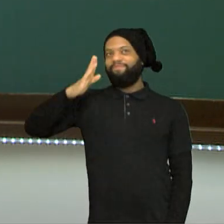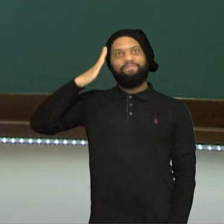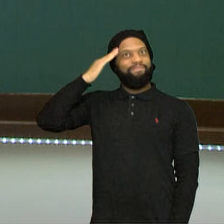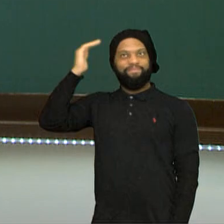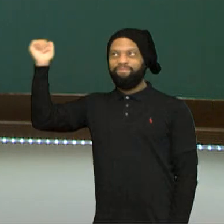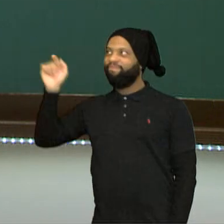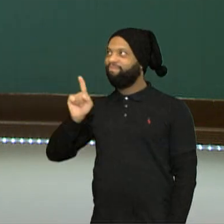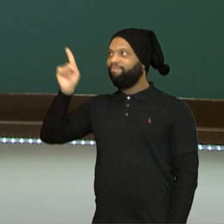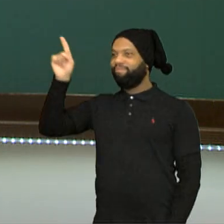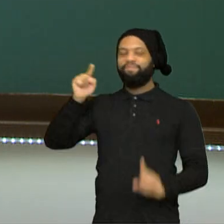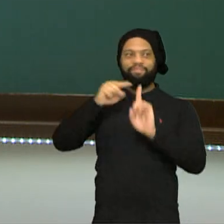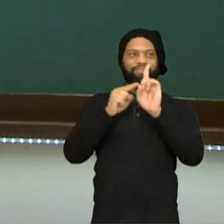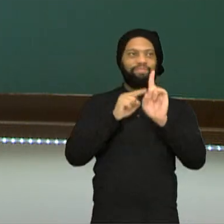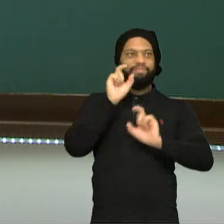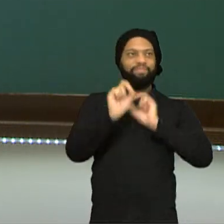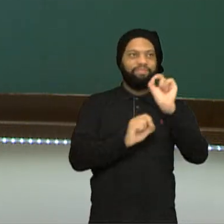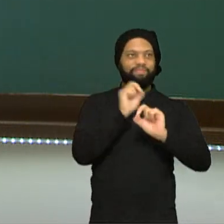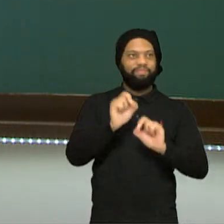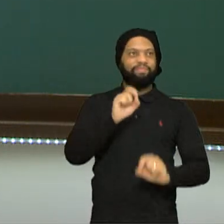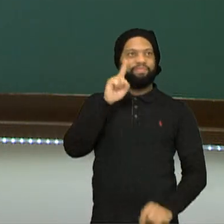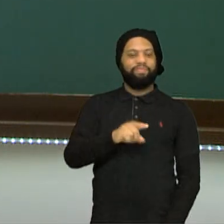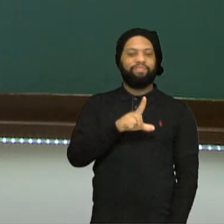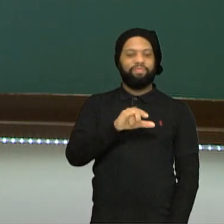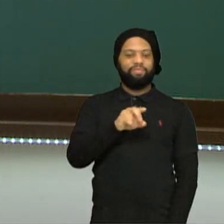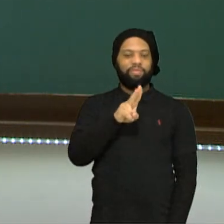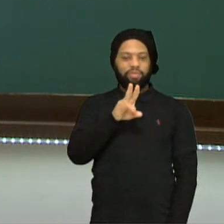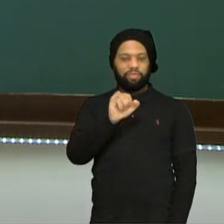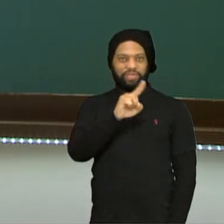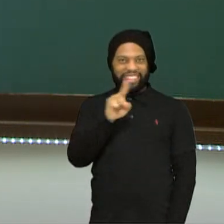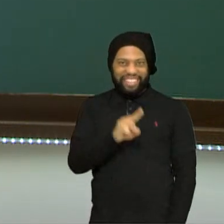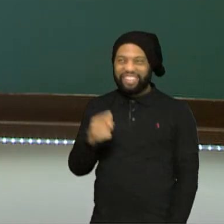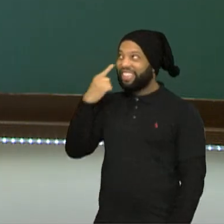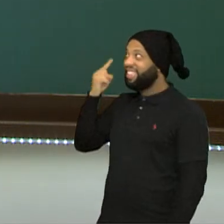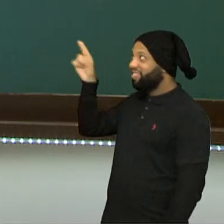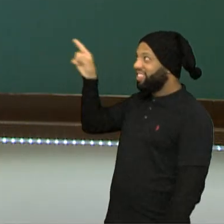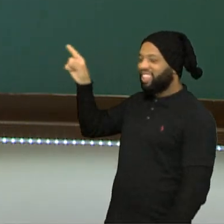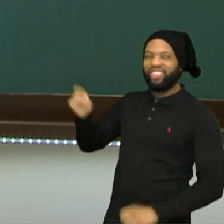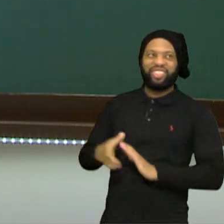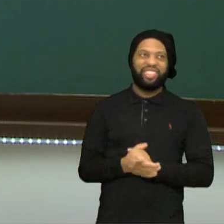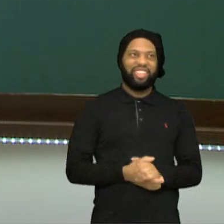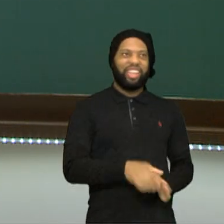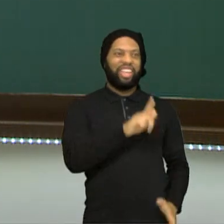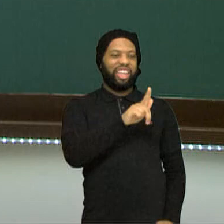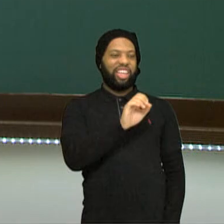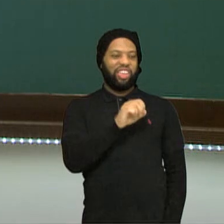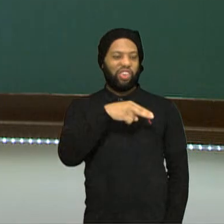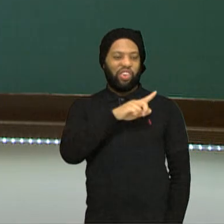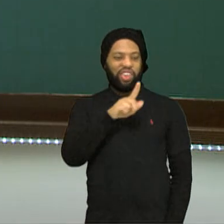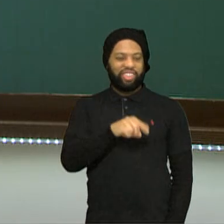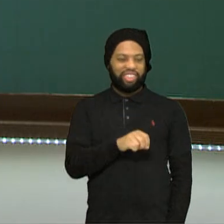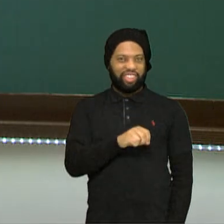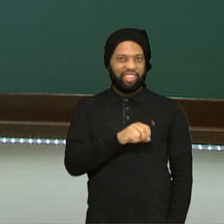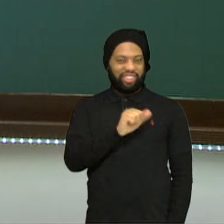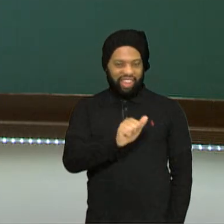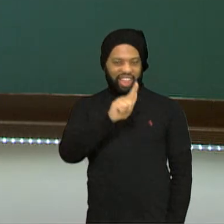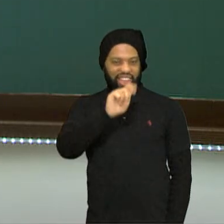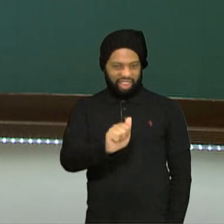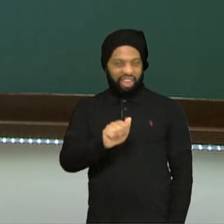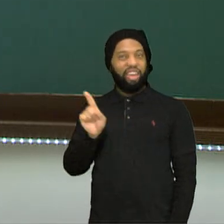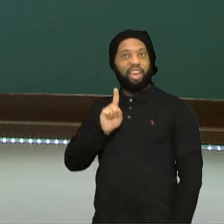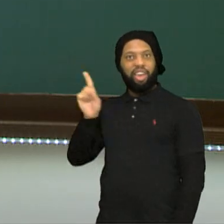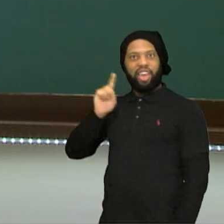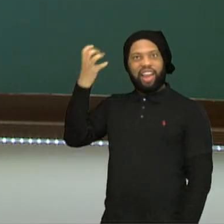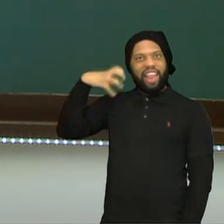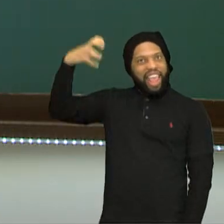baião, né? O nosso mestre aqui, ó, Luiz Gonzaga, o Gonzagão, como ele ficou mais conhecido, né? Considerado